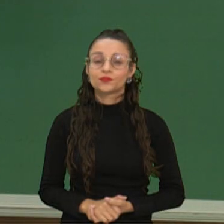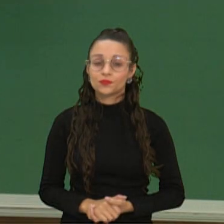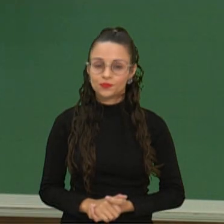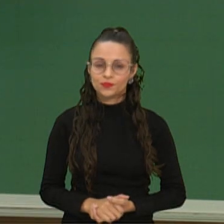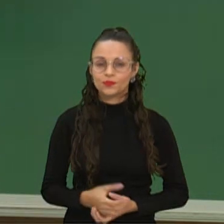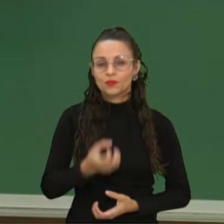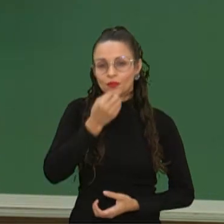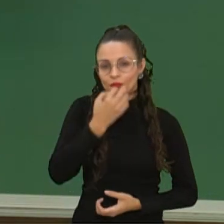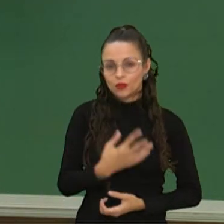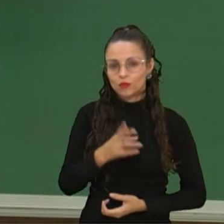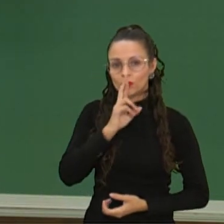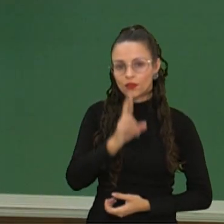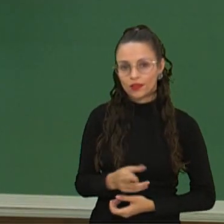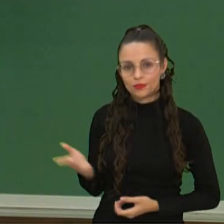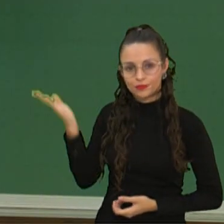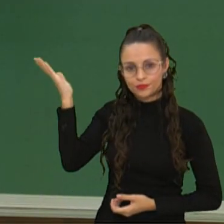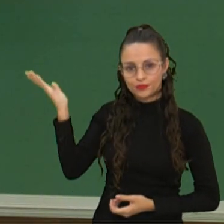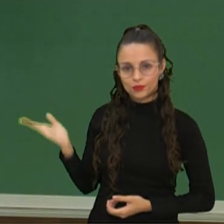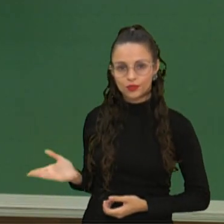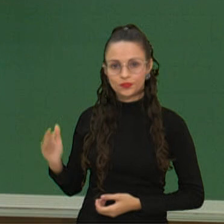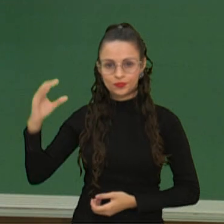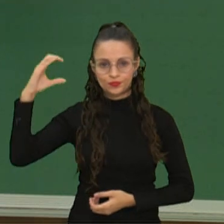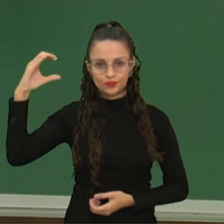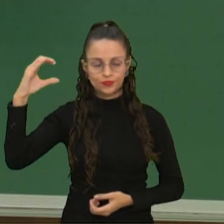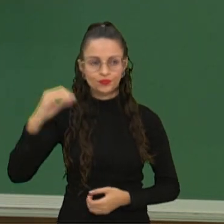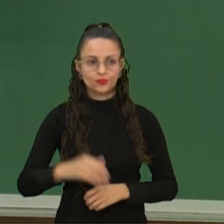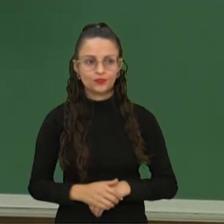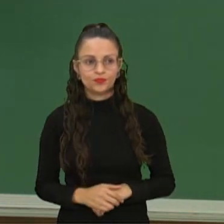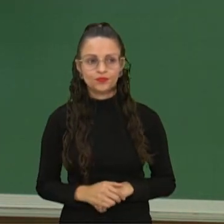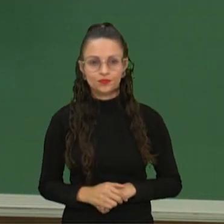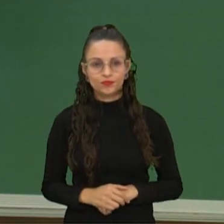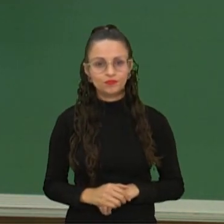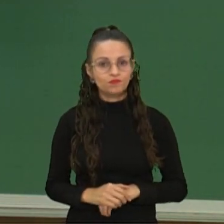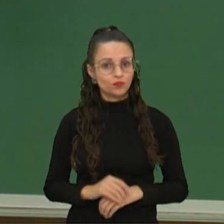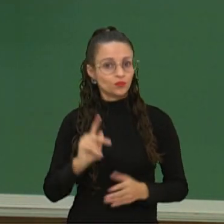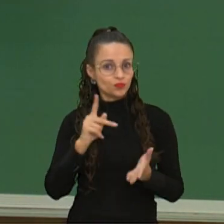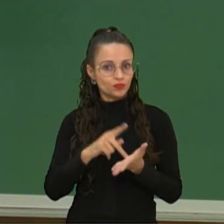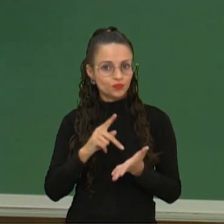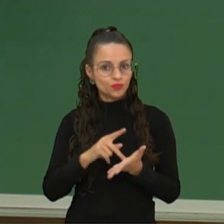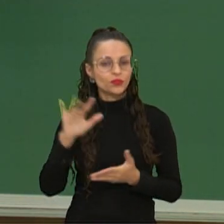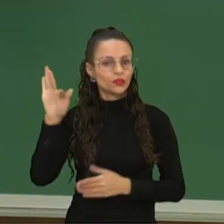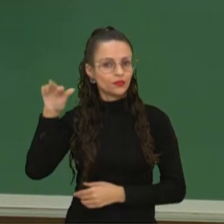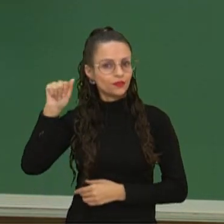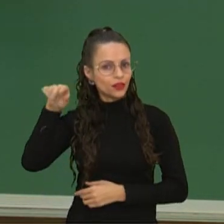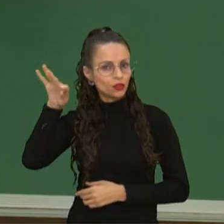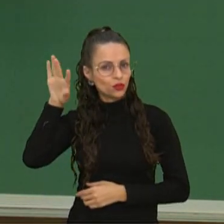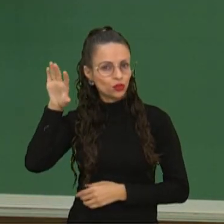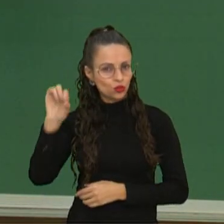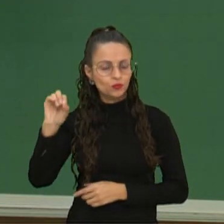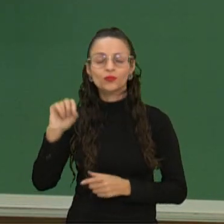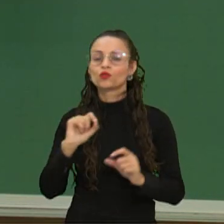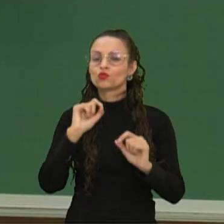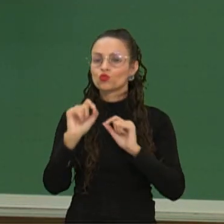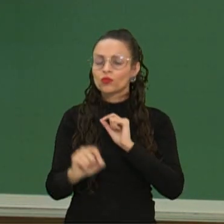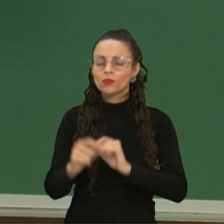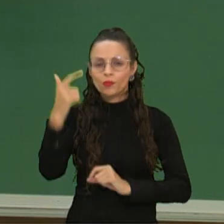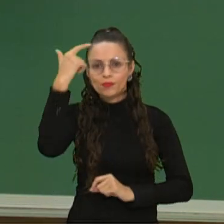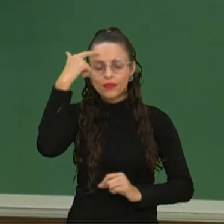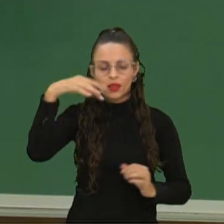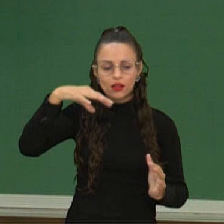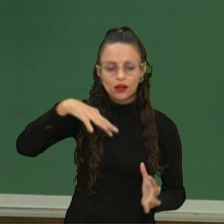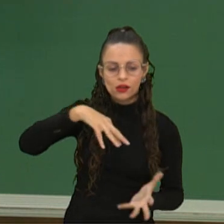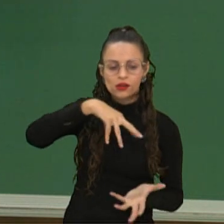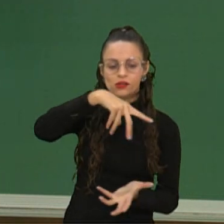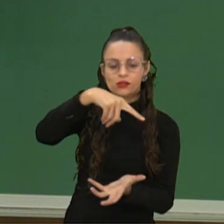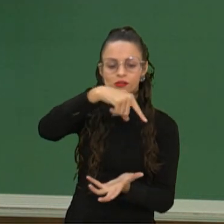Bom, a resposta aqui são as seguintes, pessoal. Para a letra C, it's a fact, né? Quando a gente pensa em global warming e aquecimento global, essa